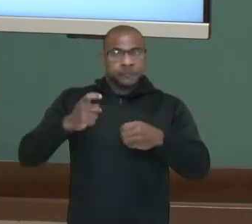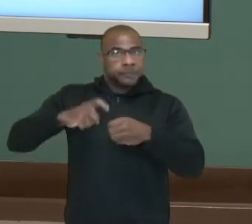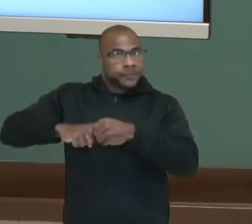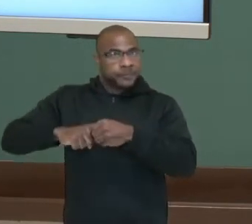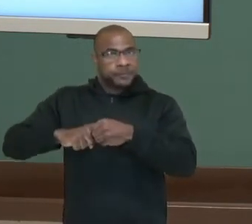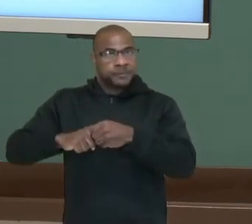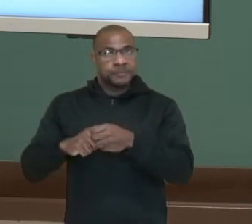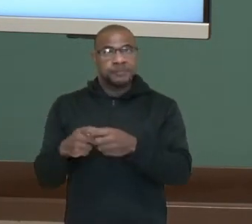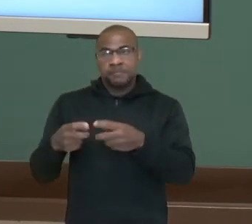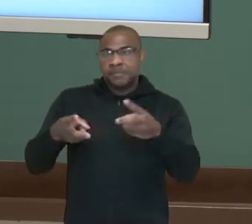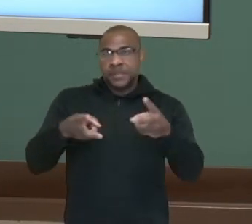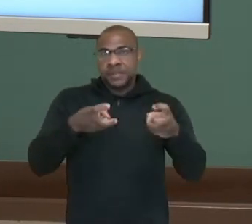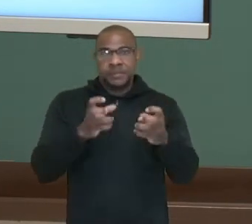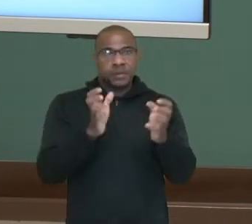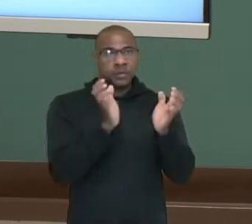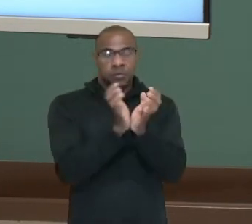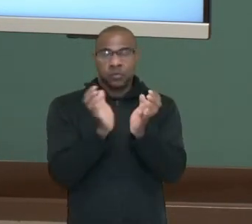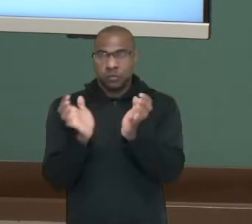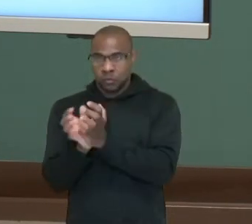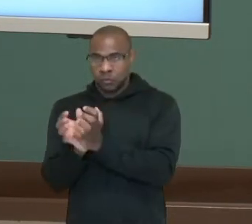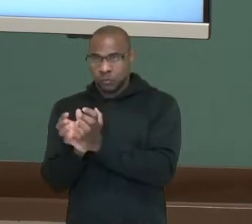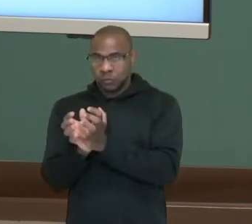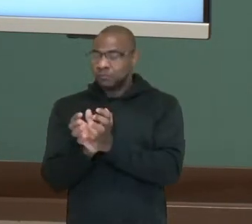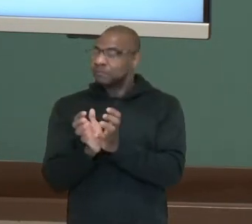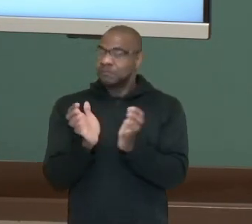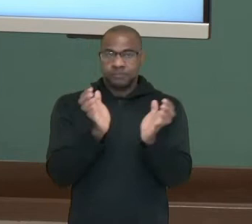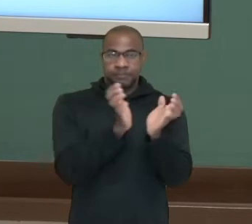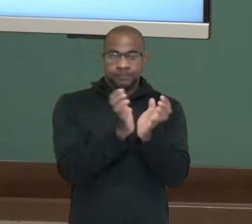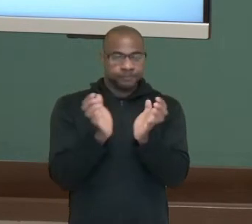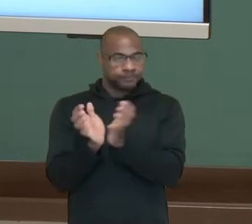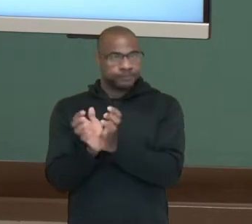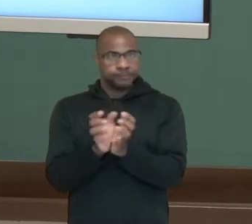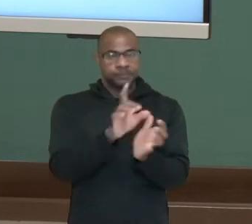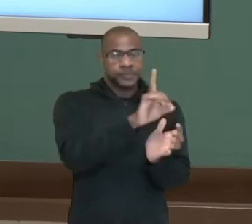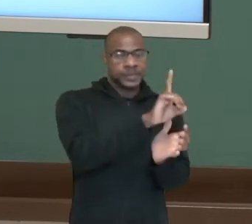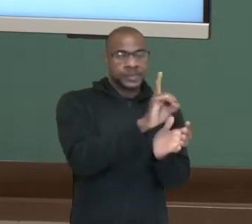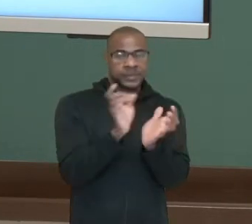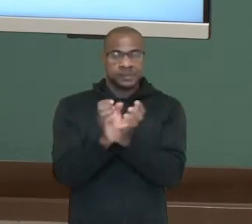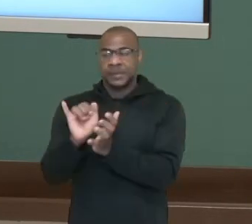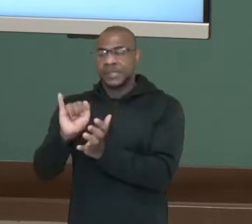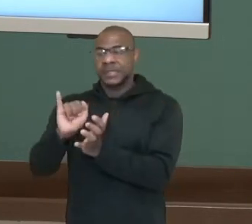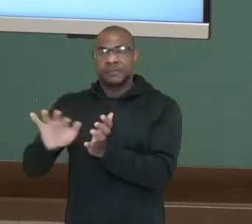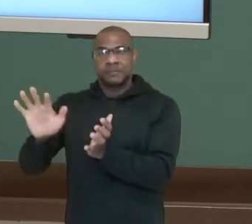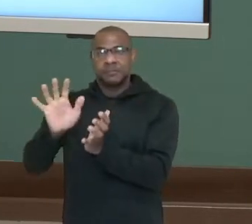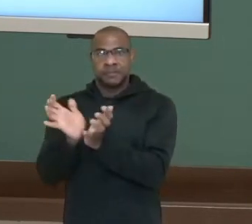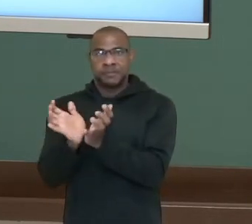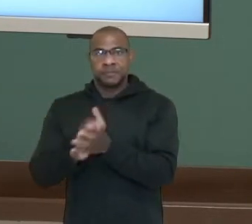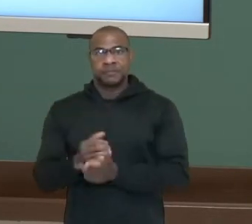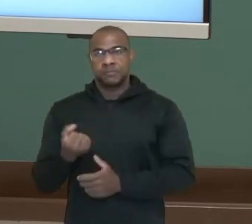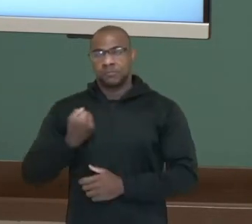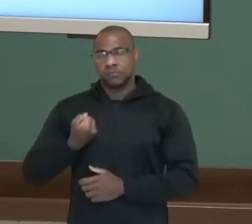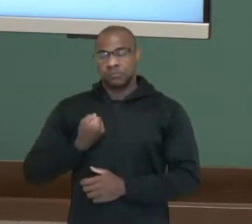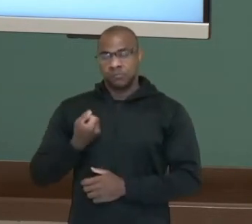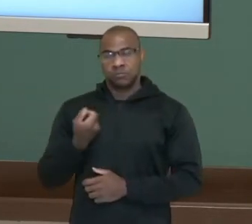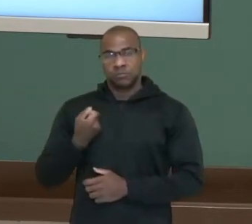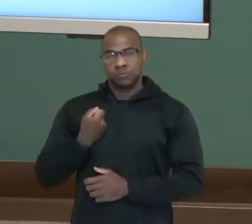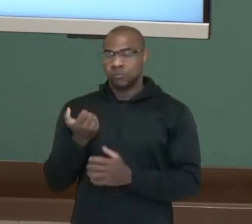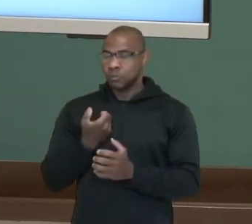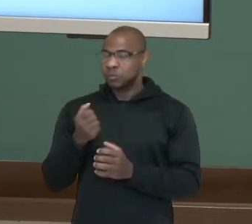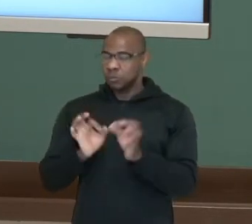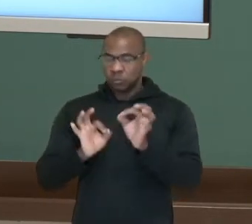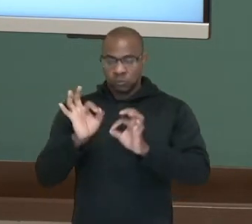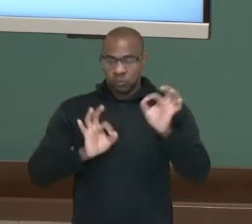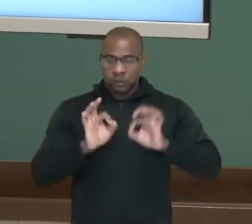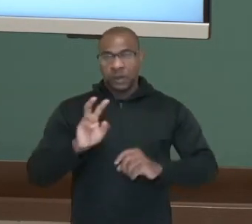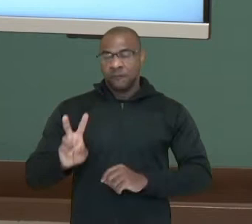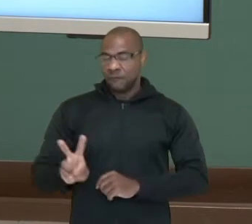os conjuntos domínio e imagem dessa função, que conjunto numérico tem a finalidade ali de organizar valores. Então